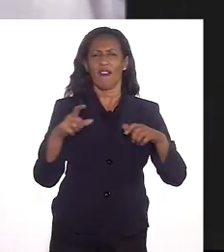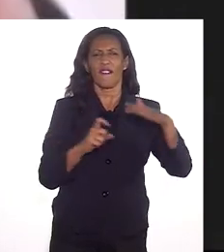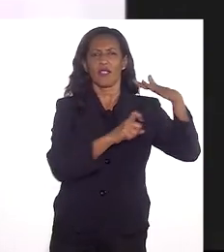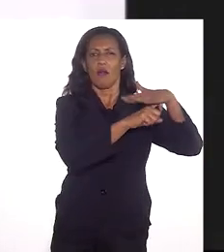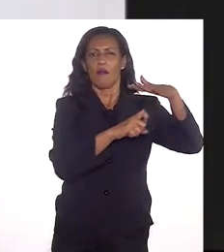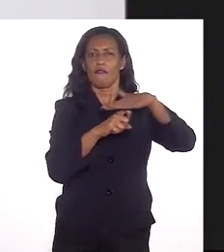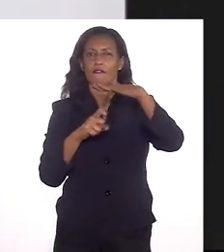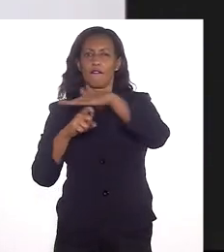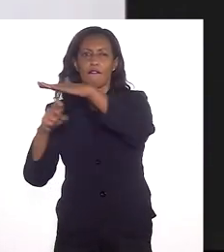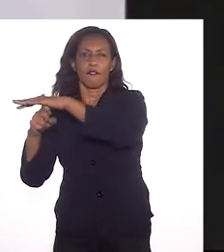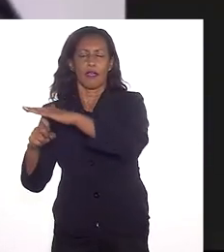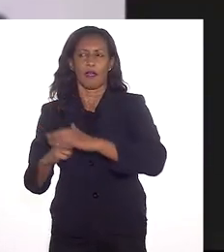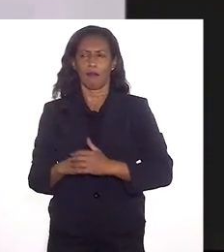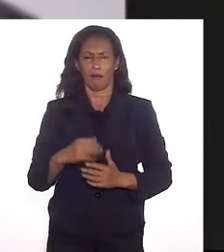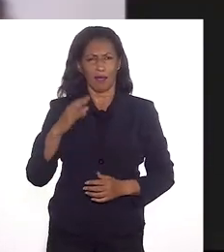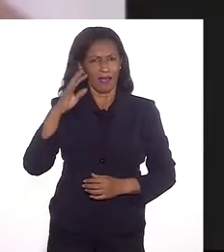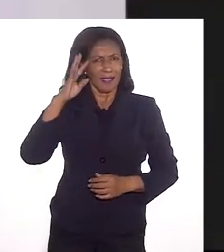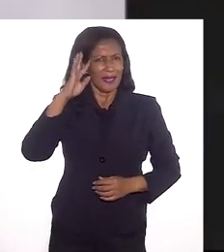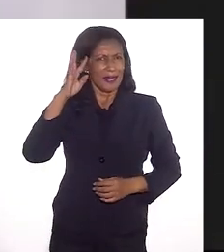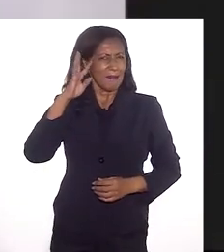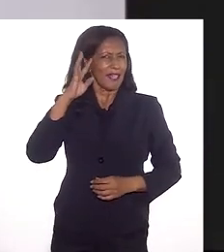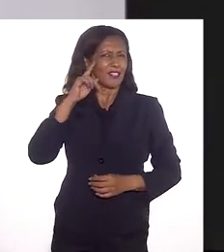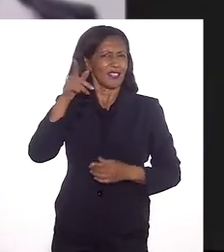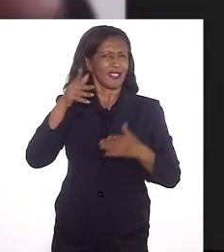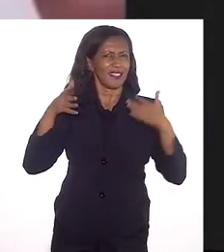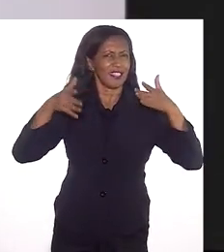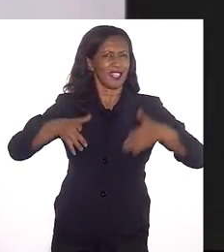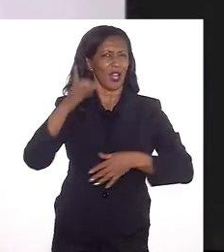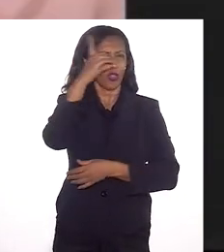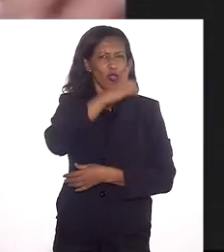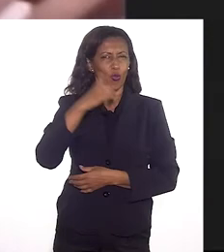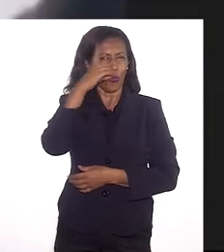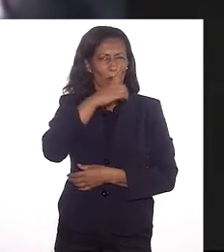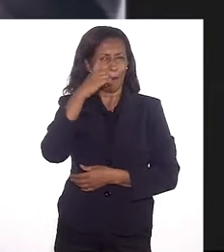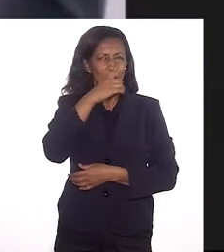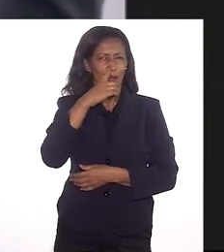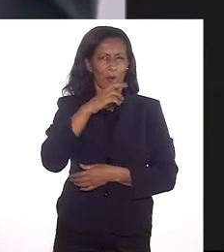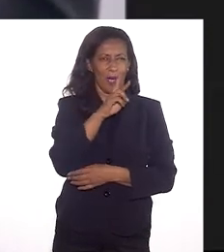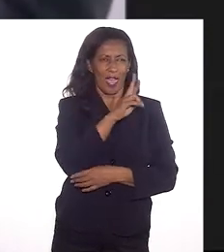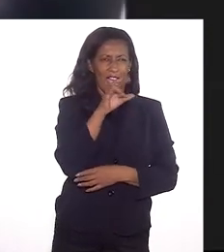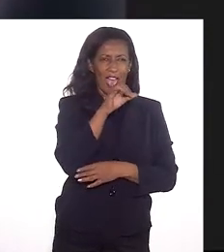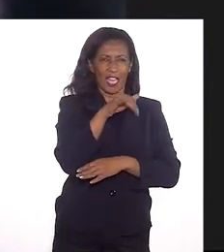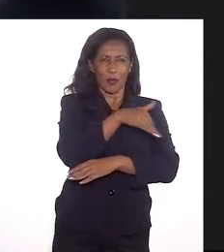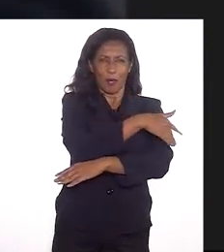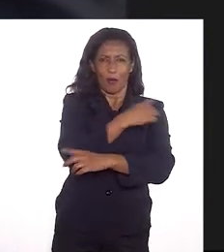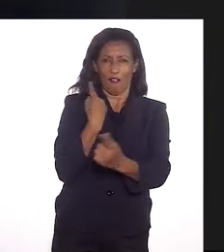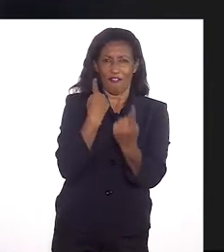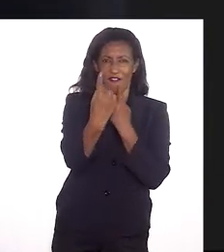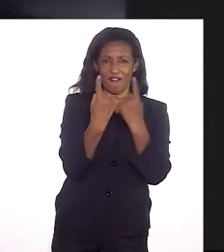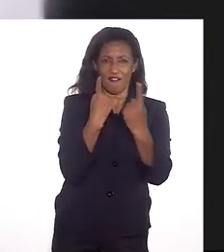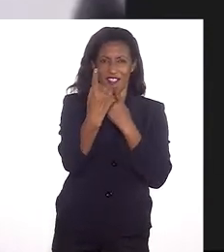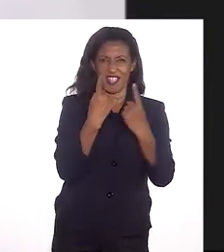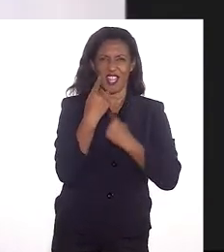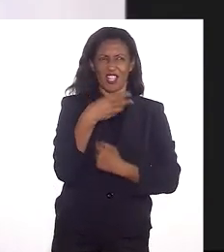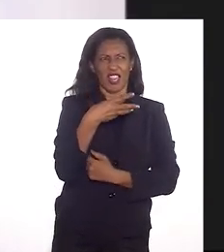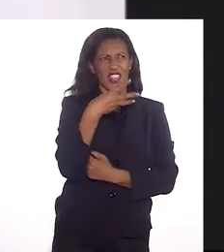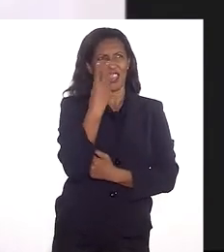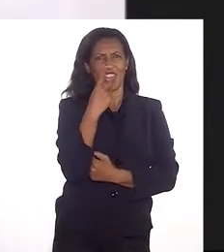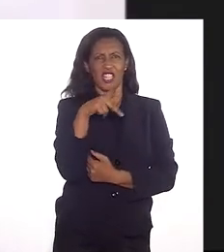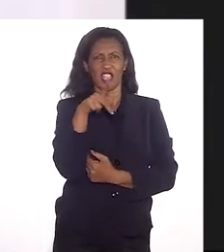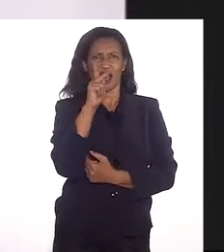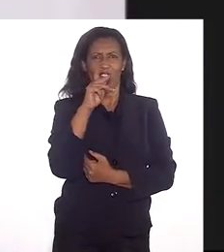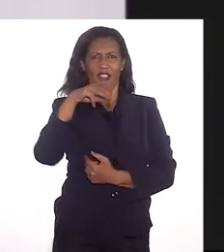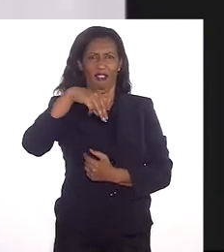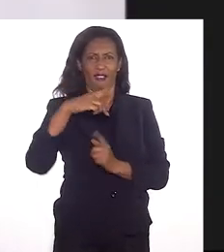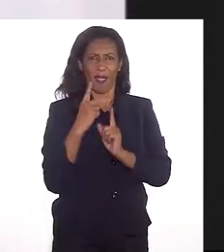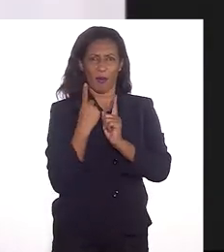qualquer coisa. E imagina você poder chegar no centro num domingo e pegar Rio Branco inteiro, que acho que são quase